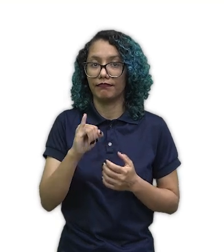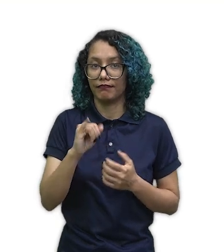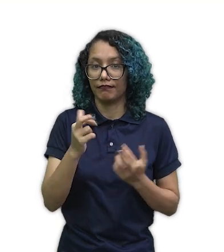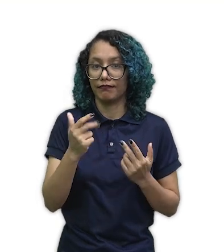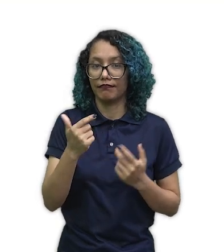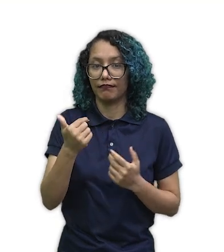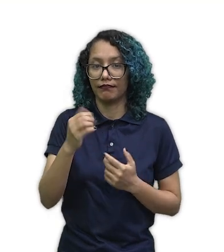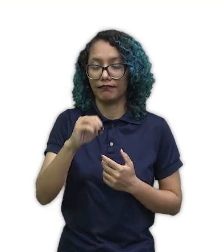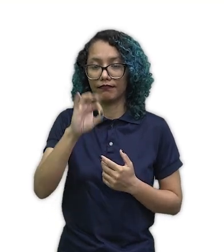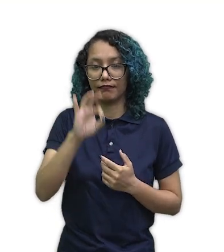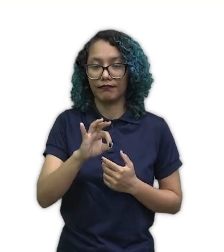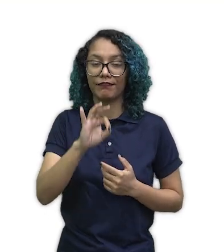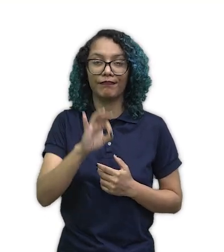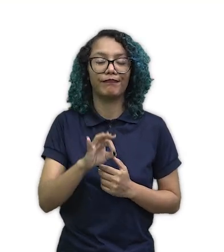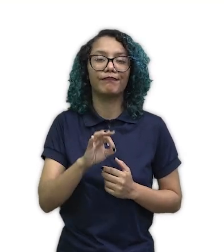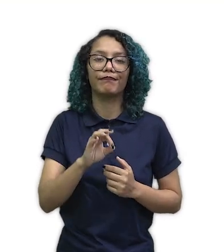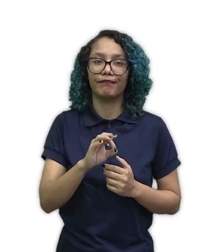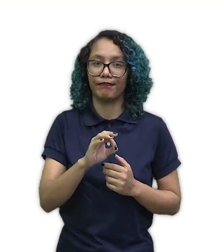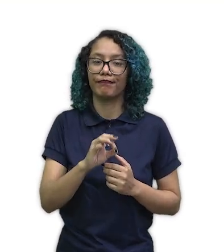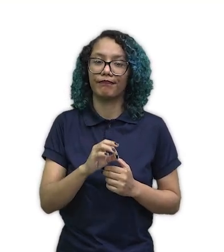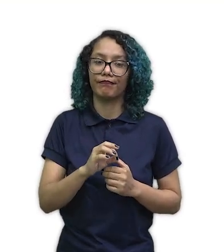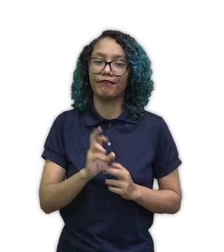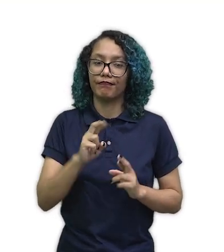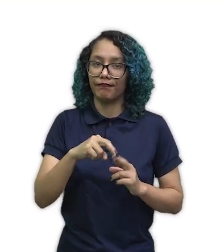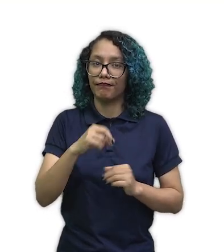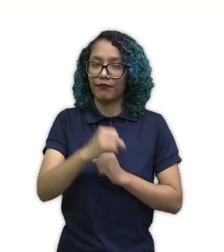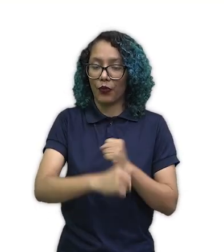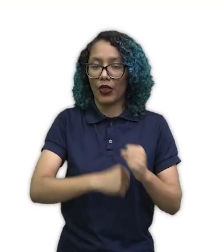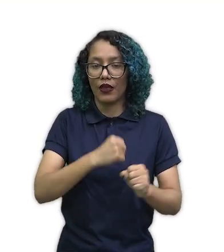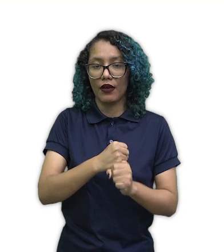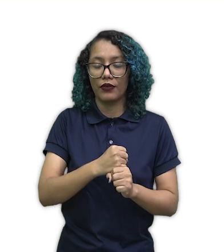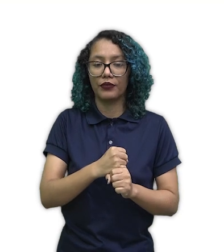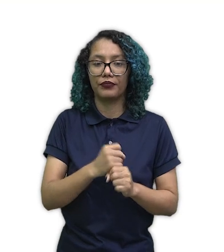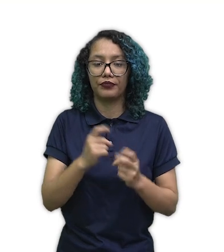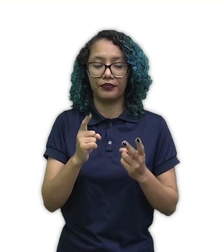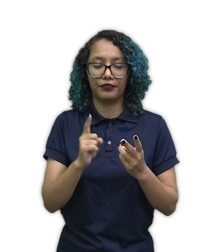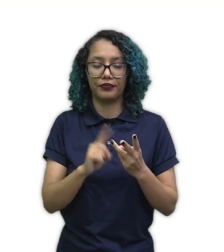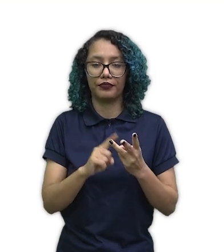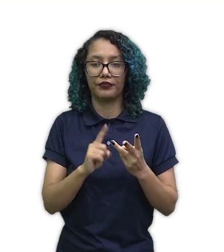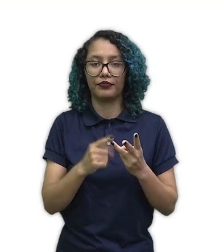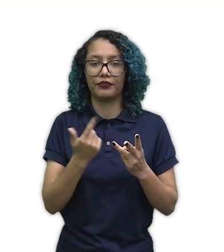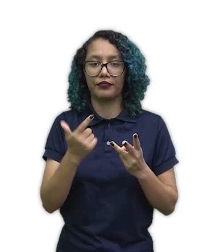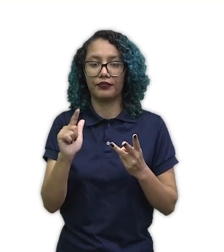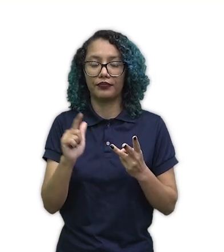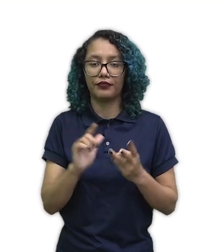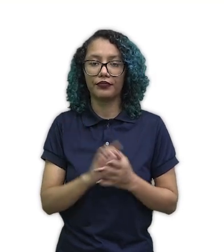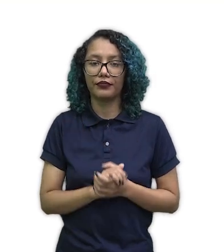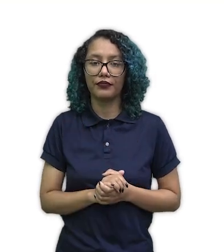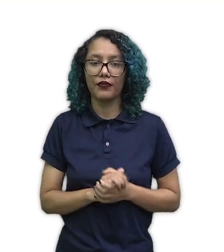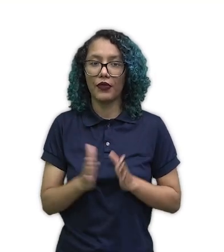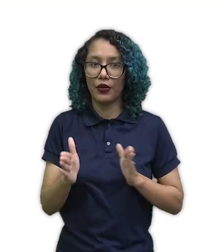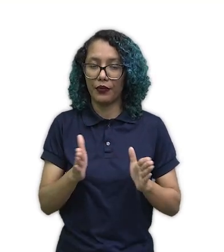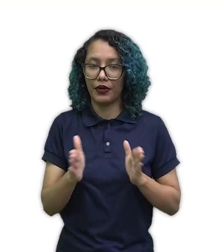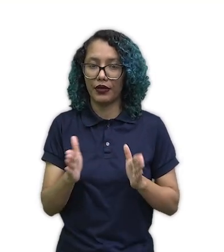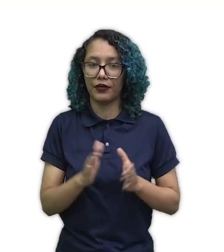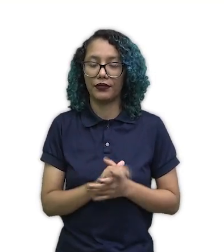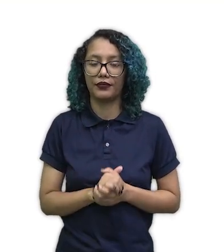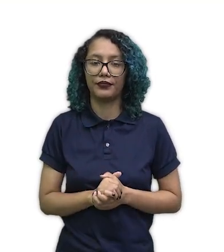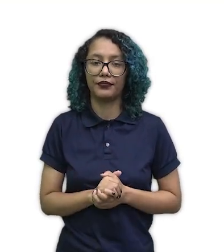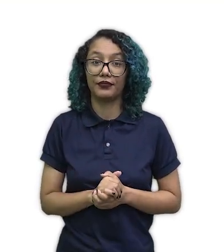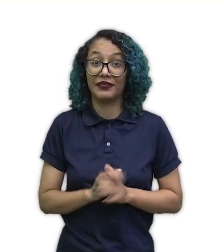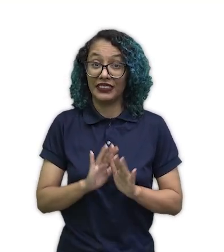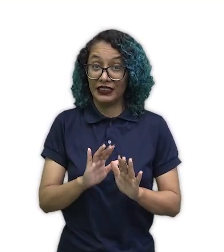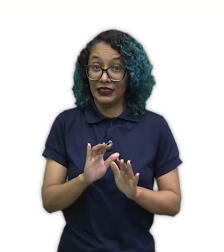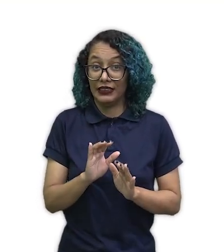Lembrando que a taxa é ao ano e o tempo. Opa, perdão, pessoal, taxa é aí,